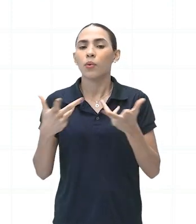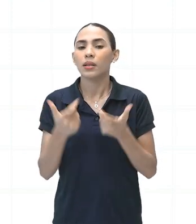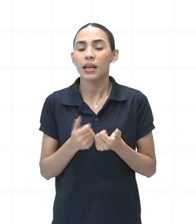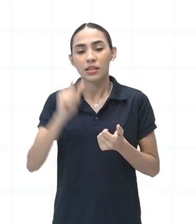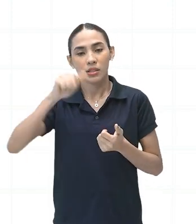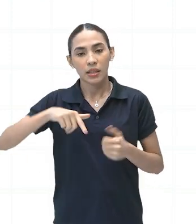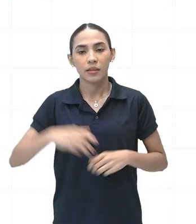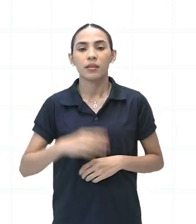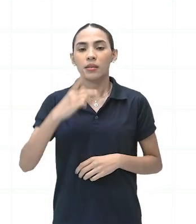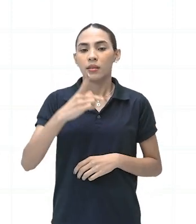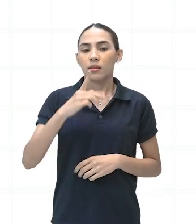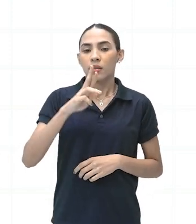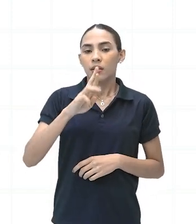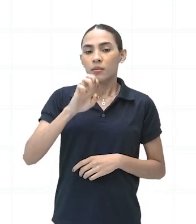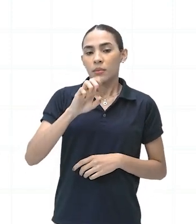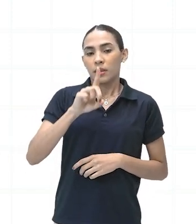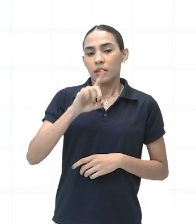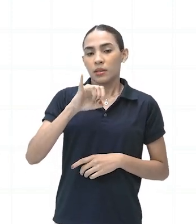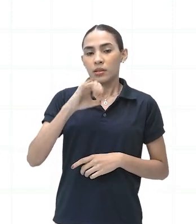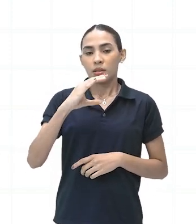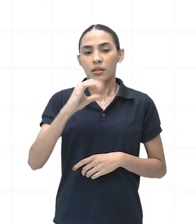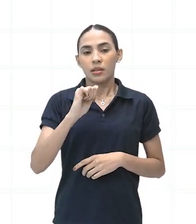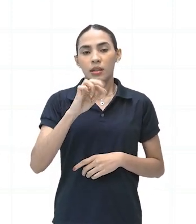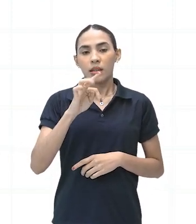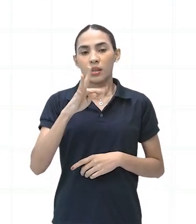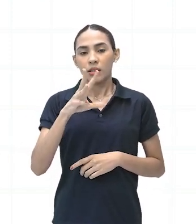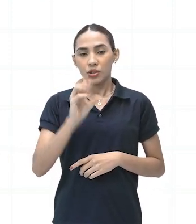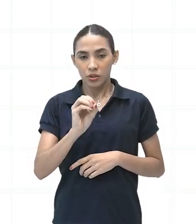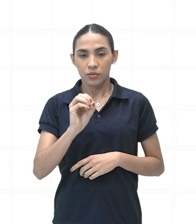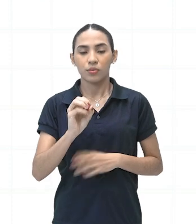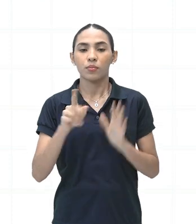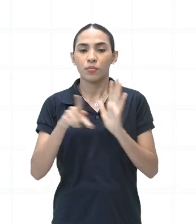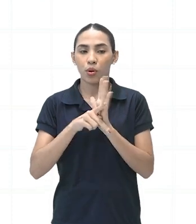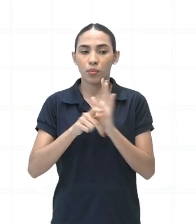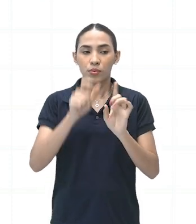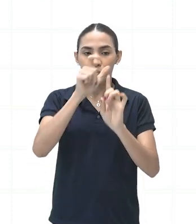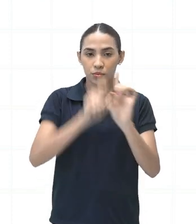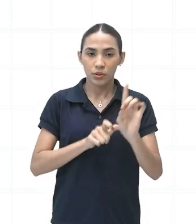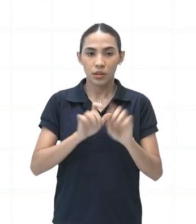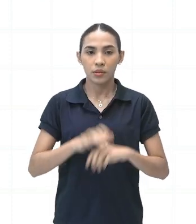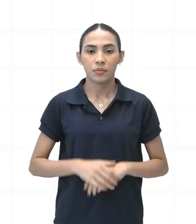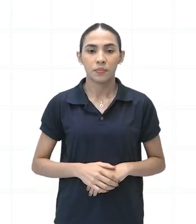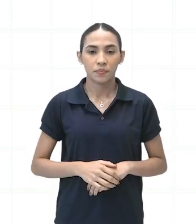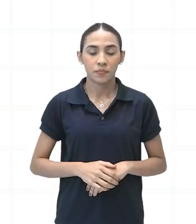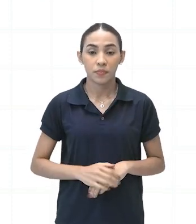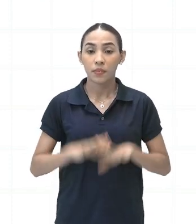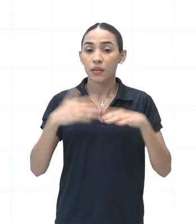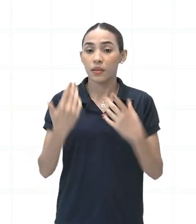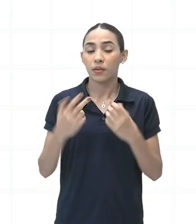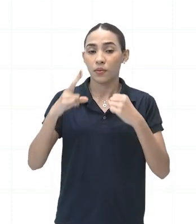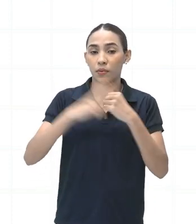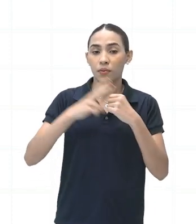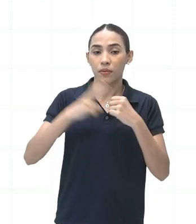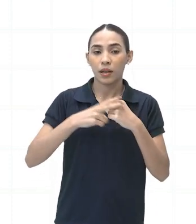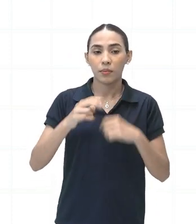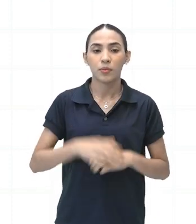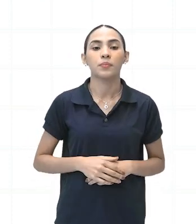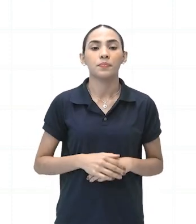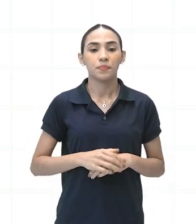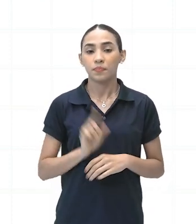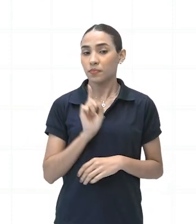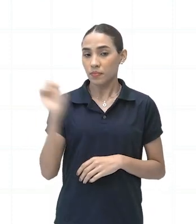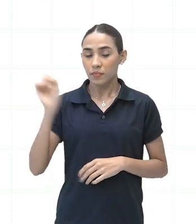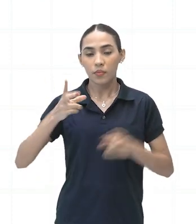de predicativo do sujeito, ok? E aí, o verbo que está